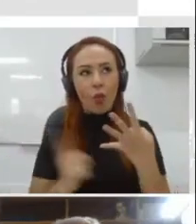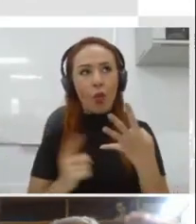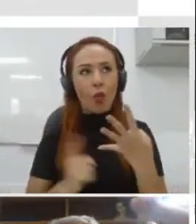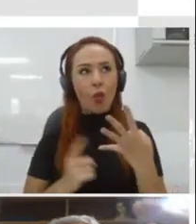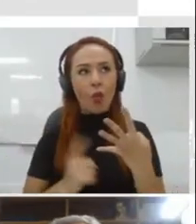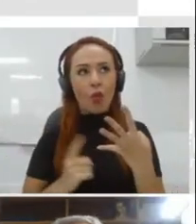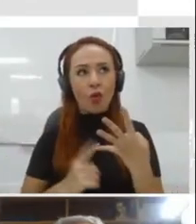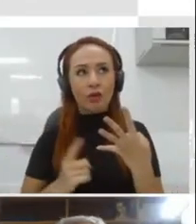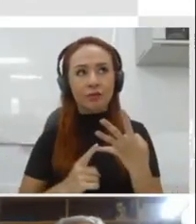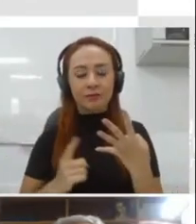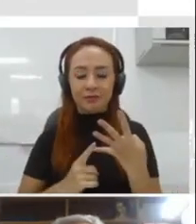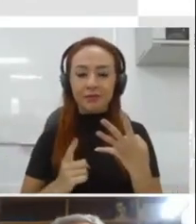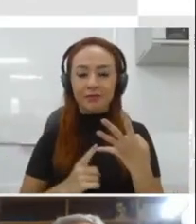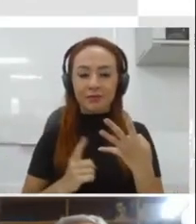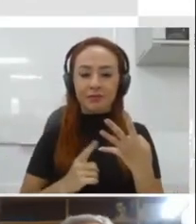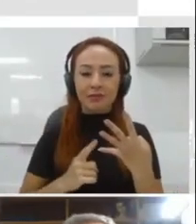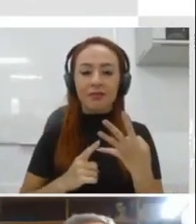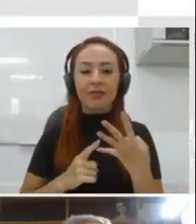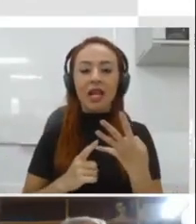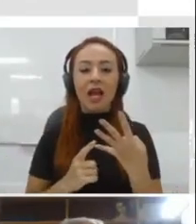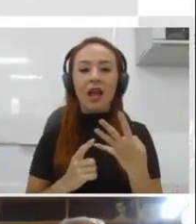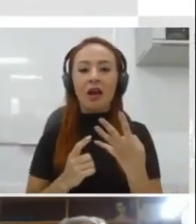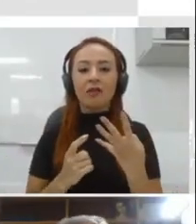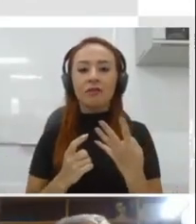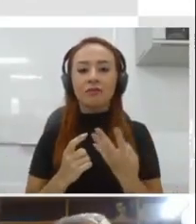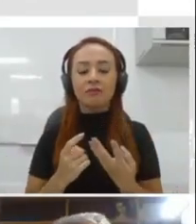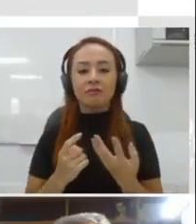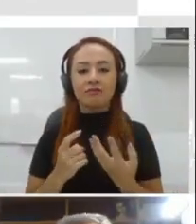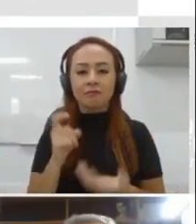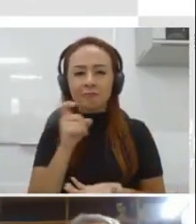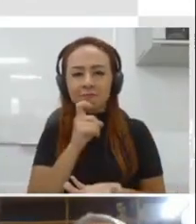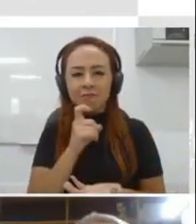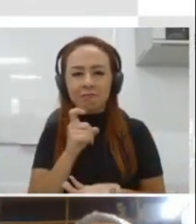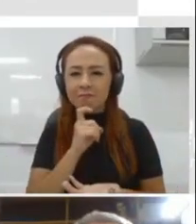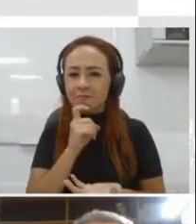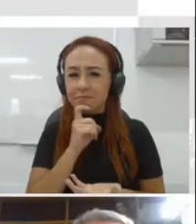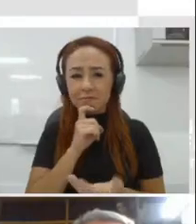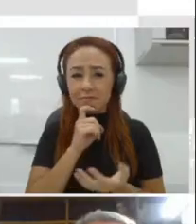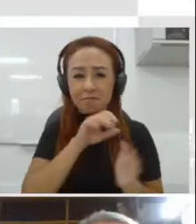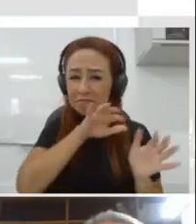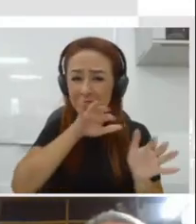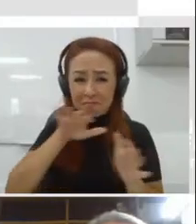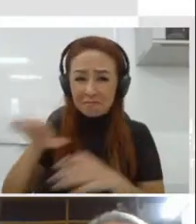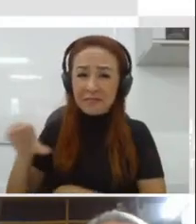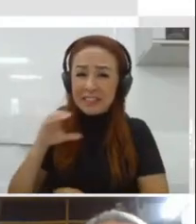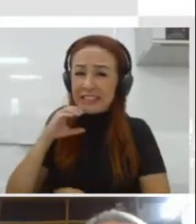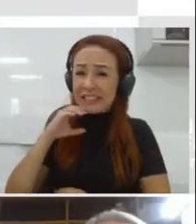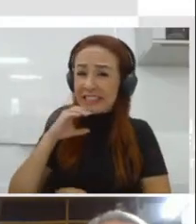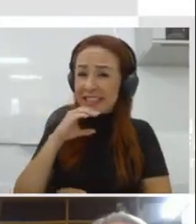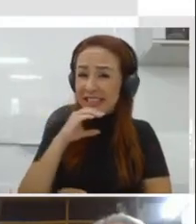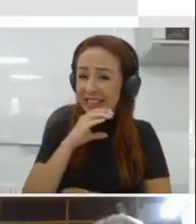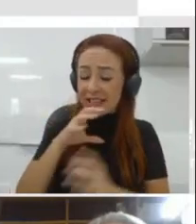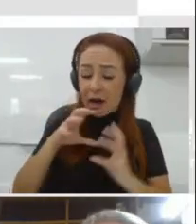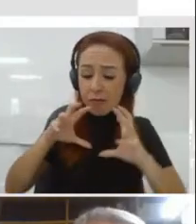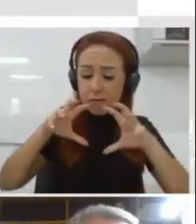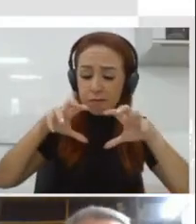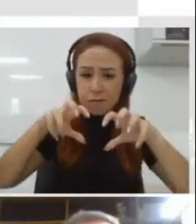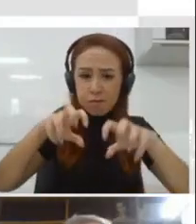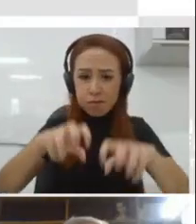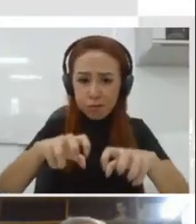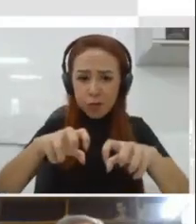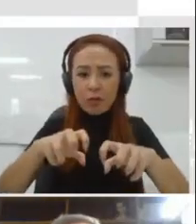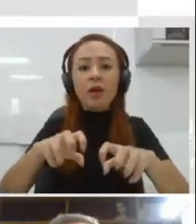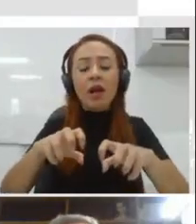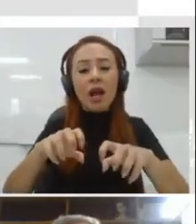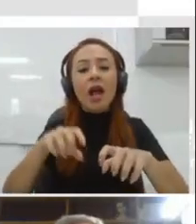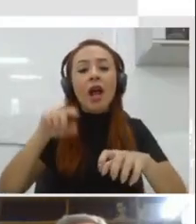aquecimento. Se nós aumentamos o nosso consumo de combustíveis fósseis, isso nos leva a mais emissões globais de gases de efeito estufa, que por sua vez